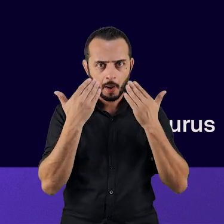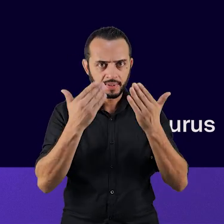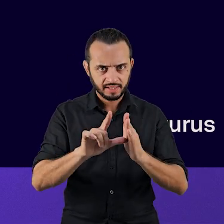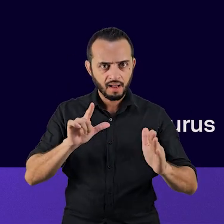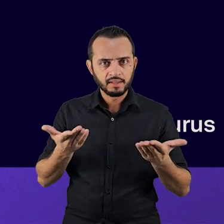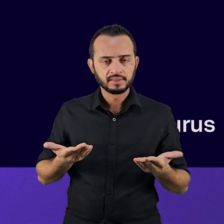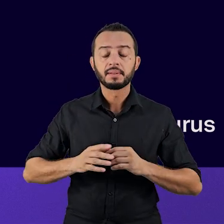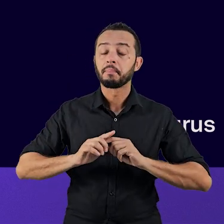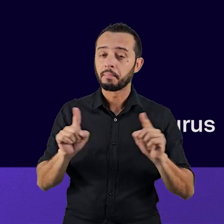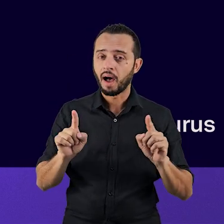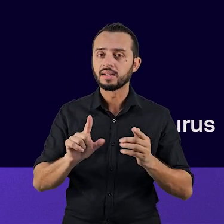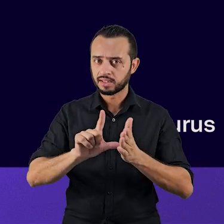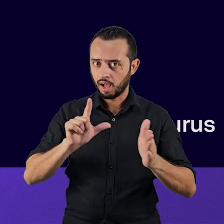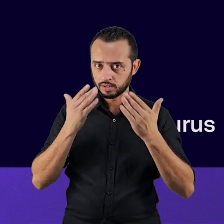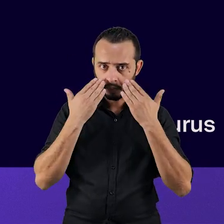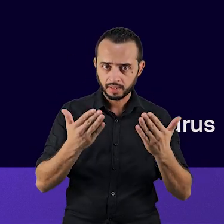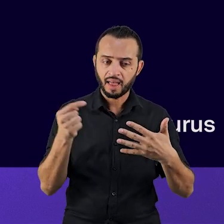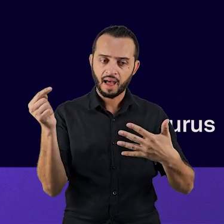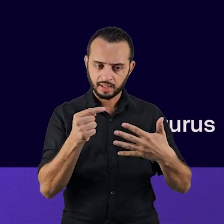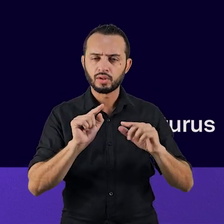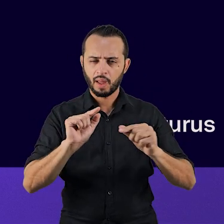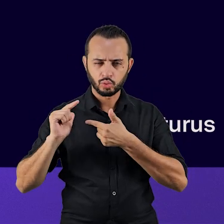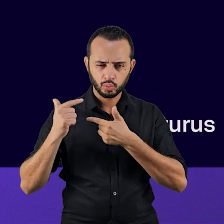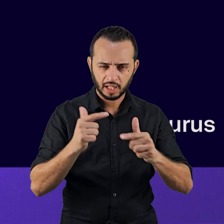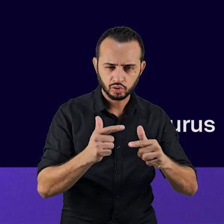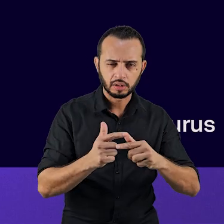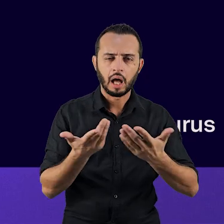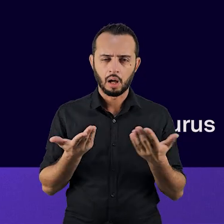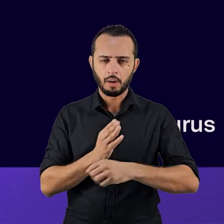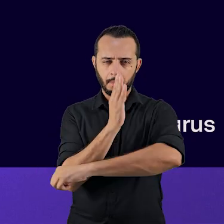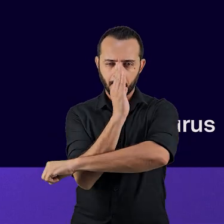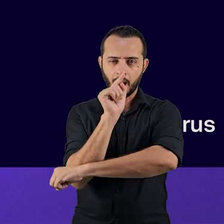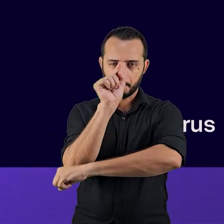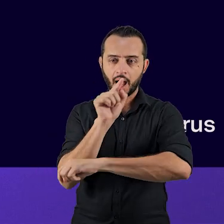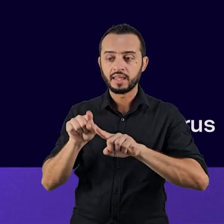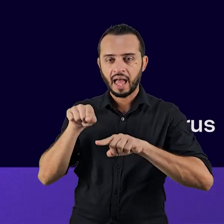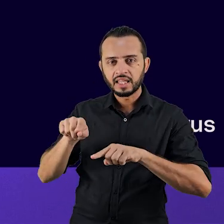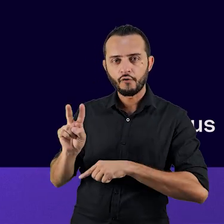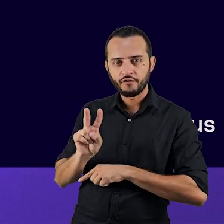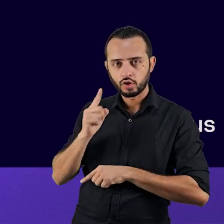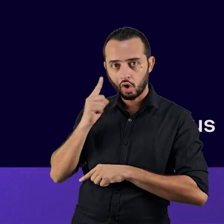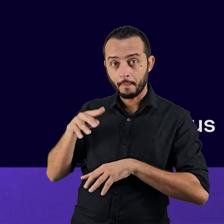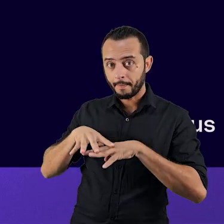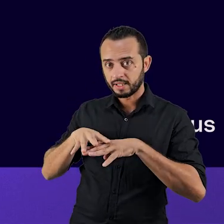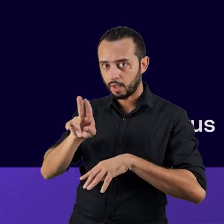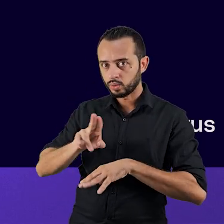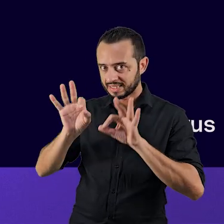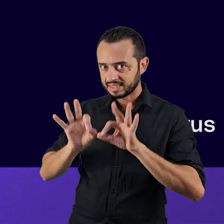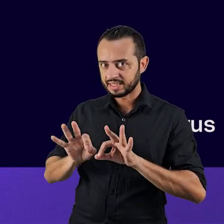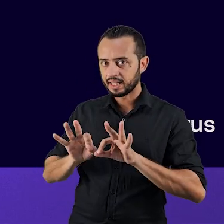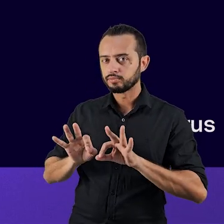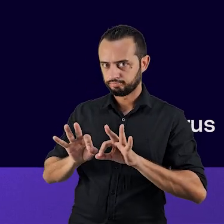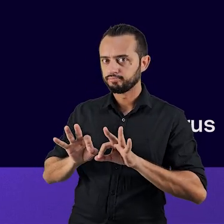anteriormente. Embora aquilo lá seja um ponto na mecânica clássica e aqui um vetor, mas olha só, se você usar a matemática